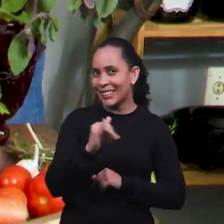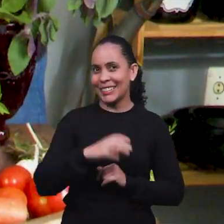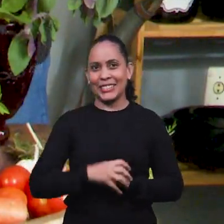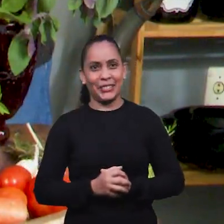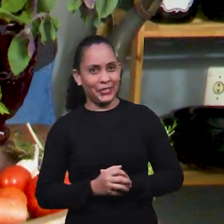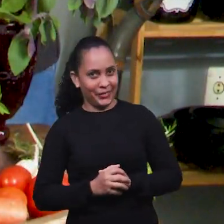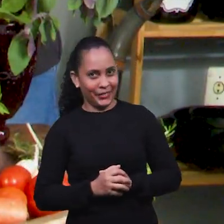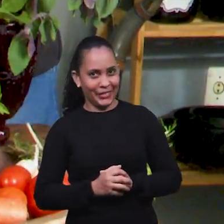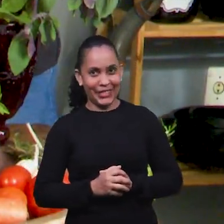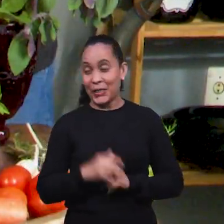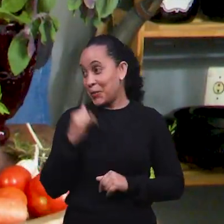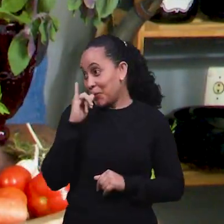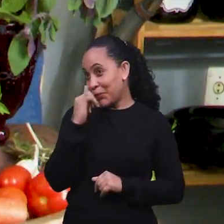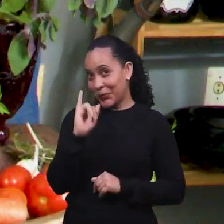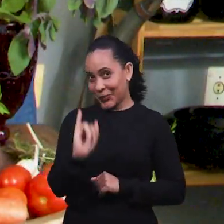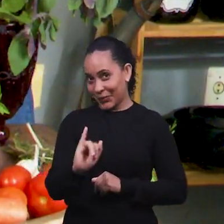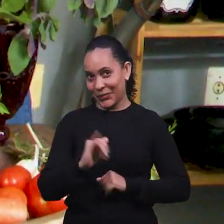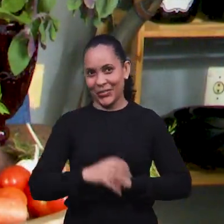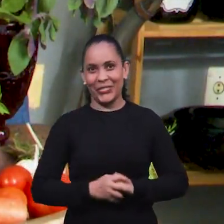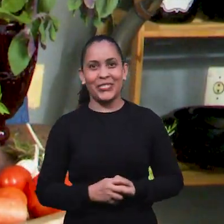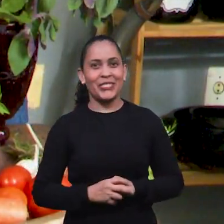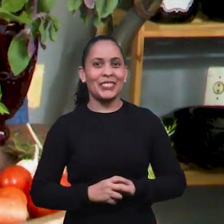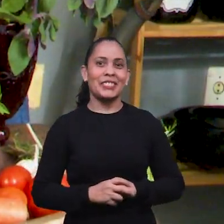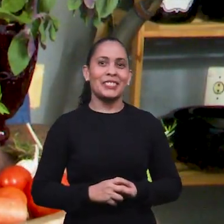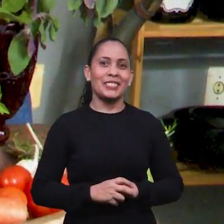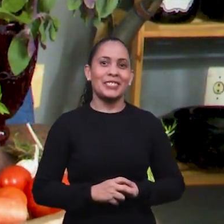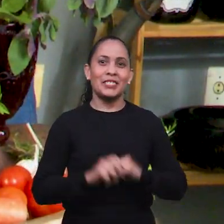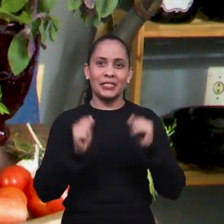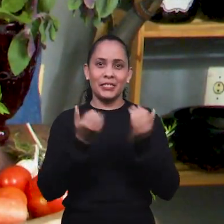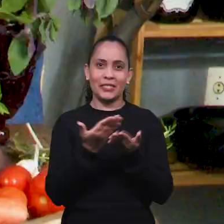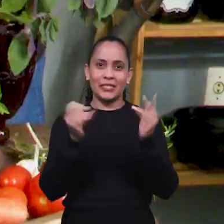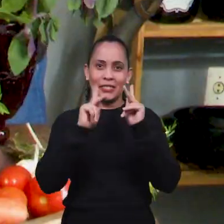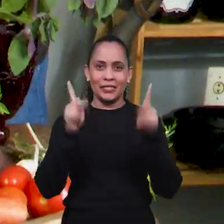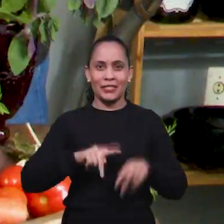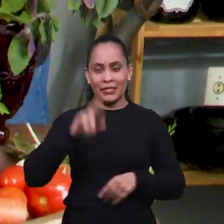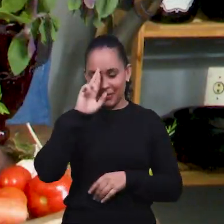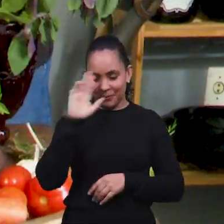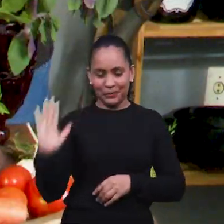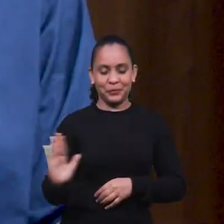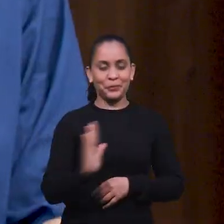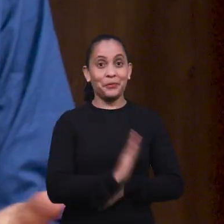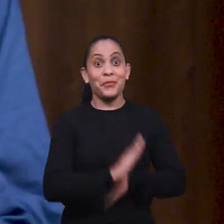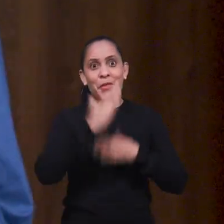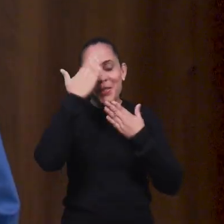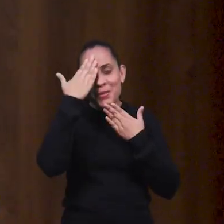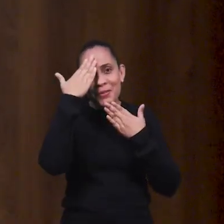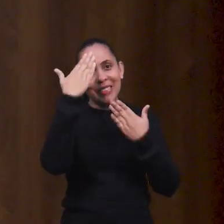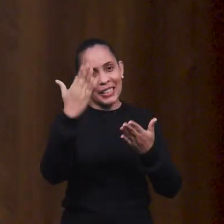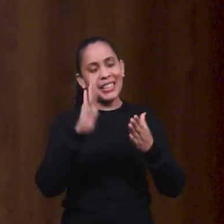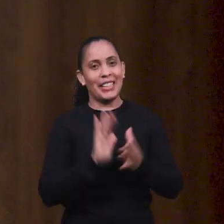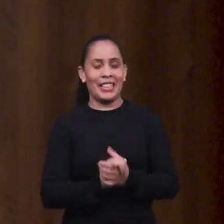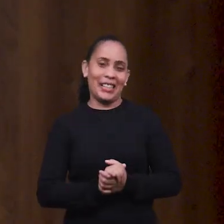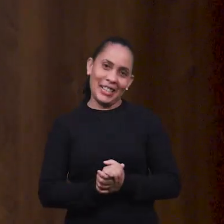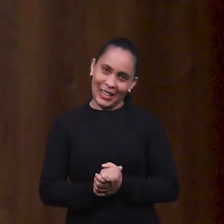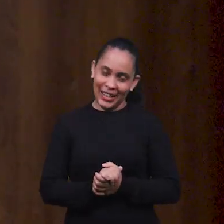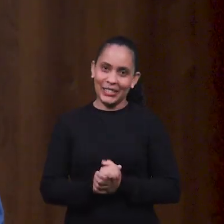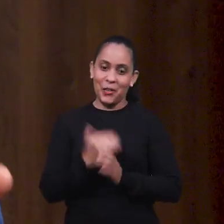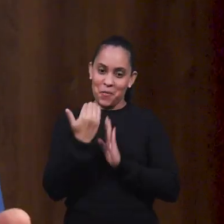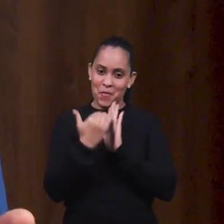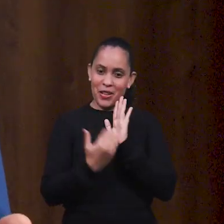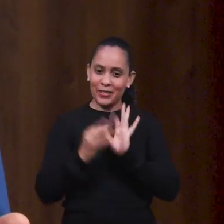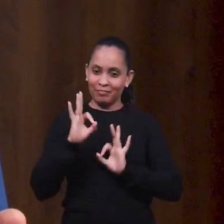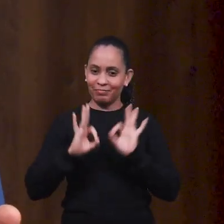italiana. Totalmente italiana. É. Né? A paz do Senhor. Obrigado, Babette, por mais uma